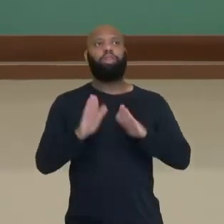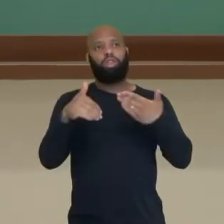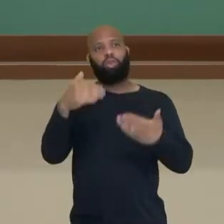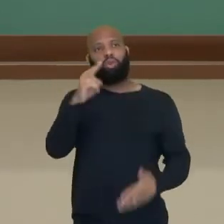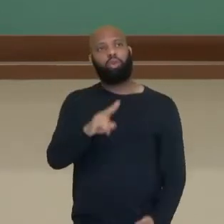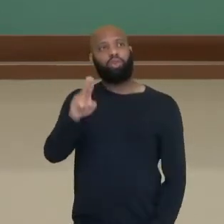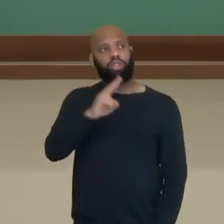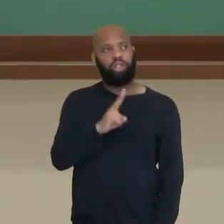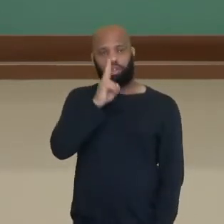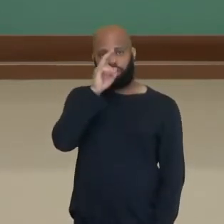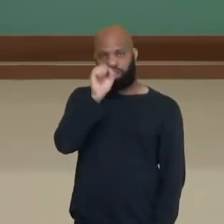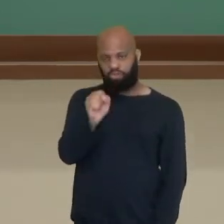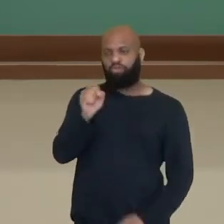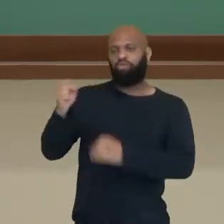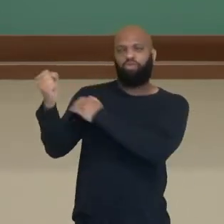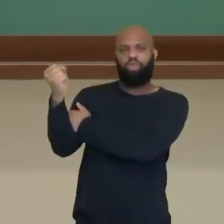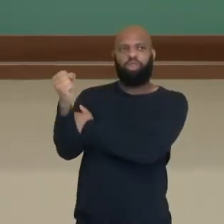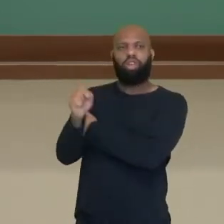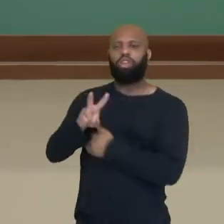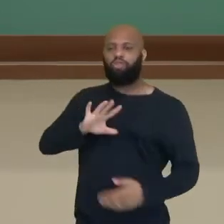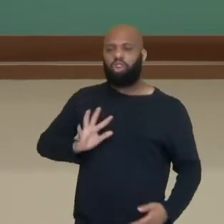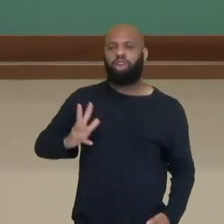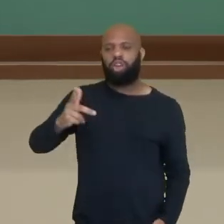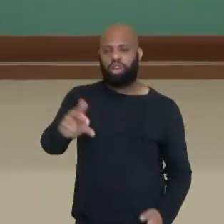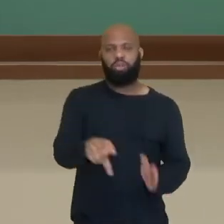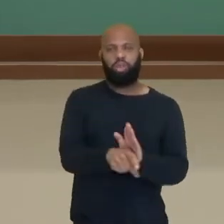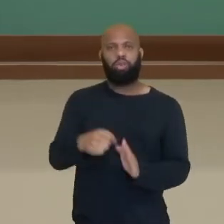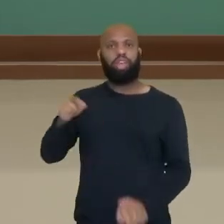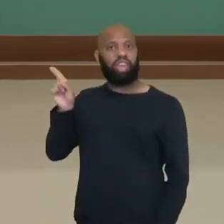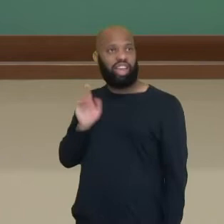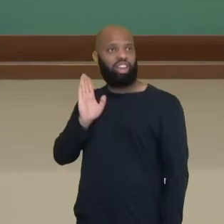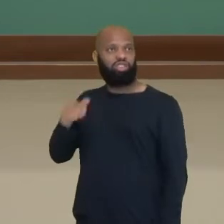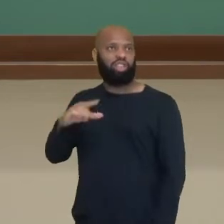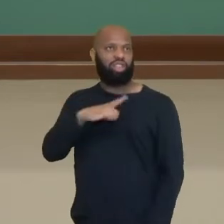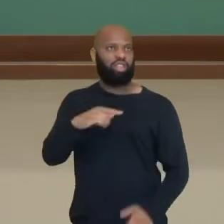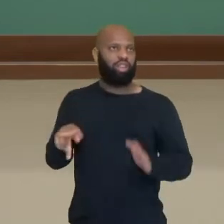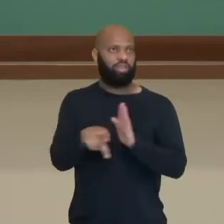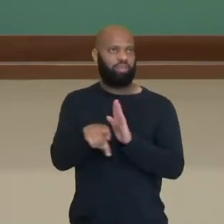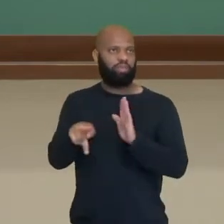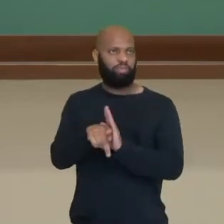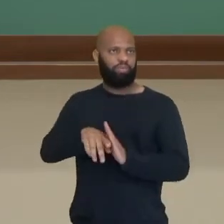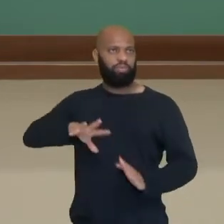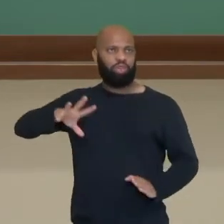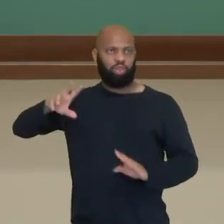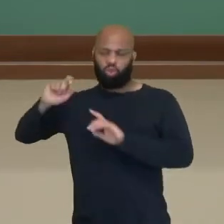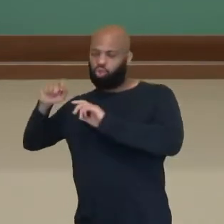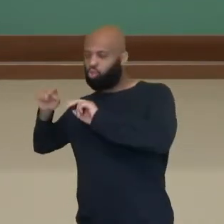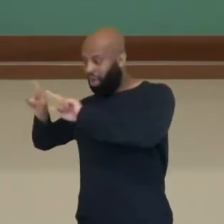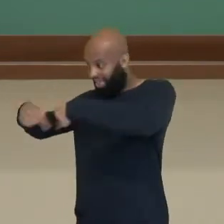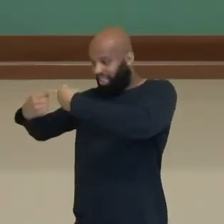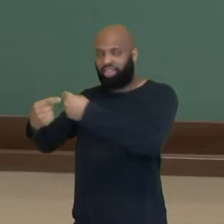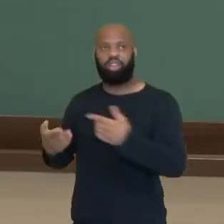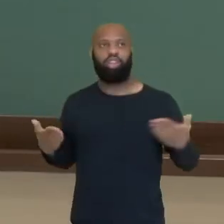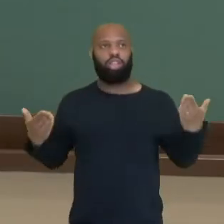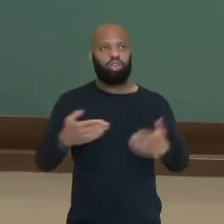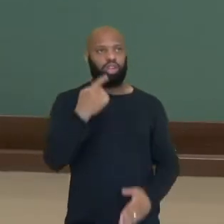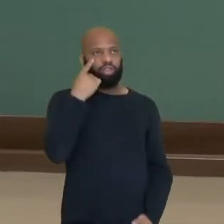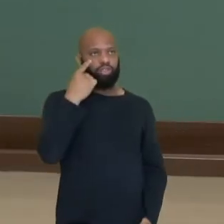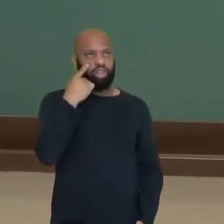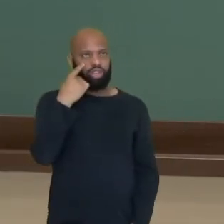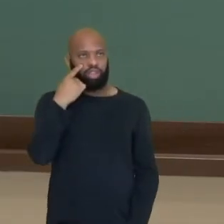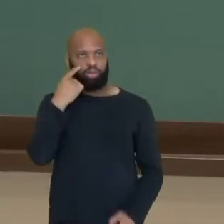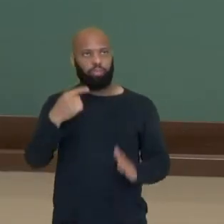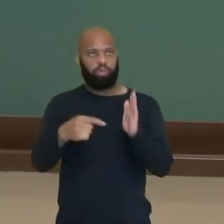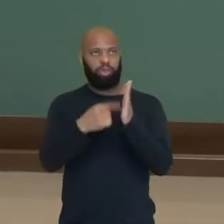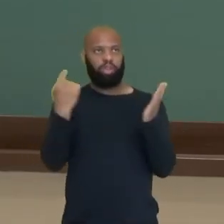a própria força, a própria velocidade que ele já está trazendo no ataque ali. Vamos para a nossa primeira